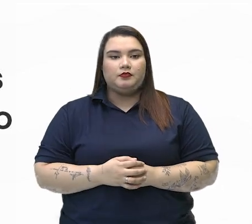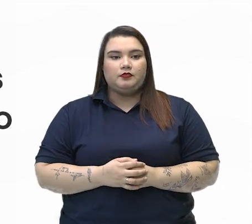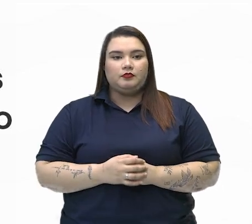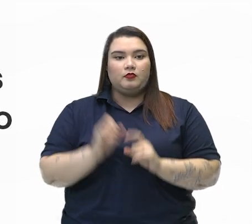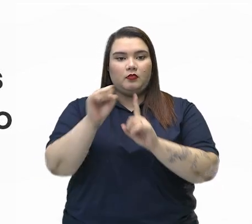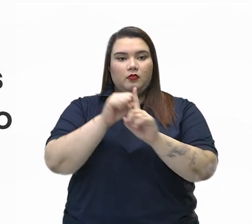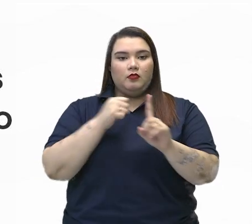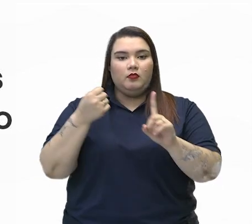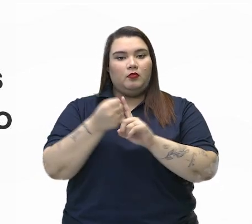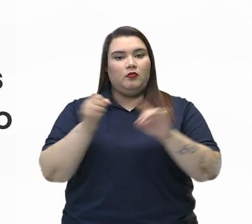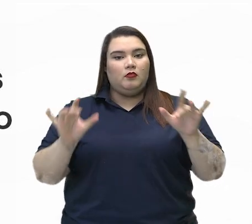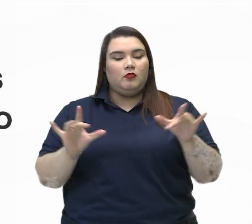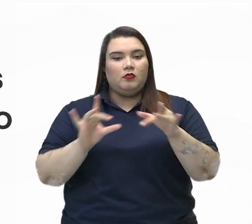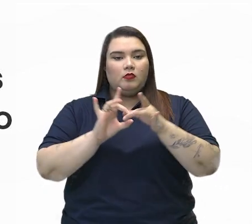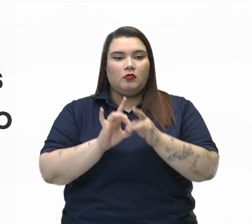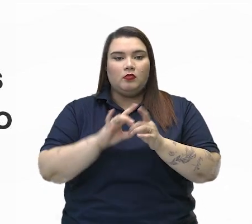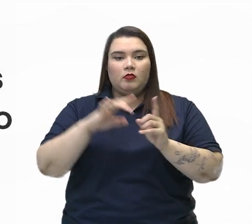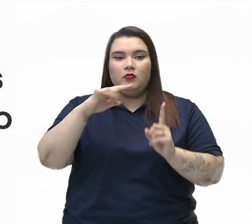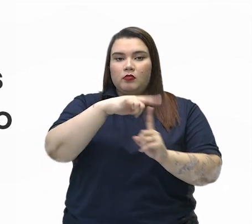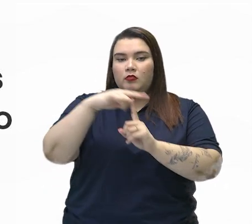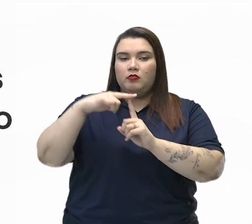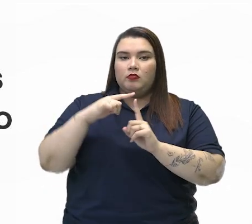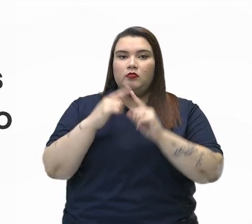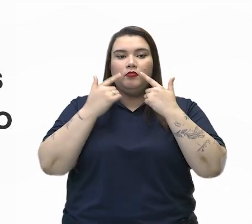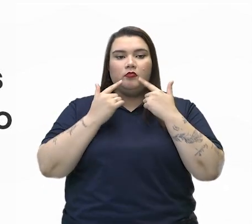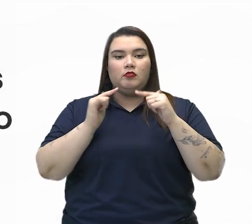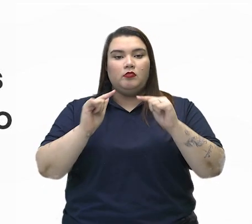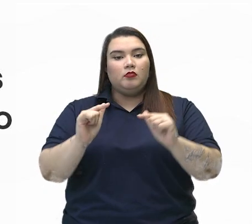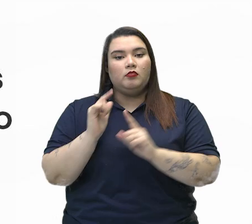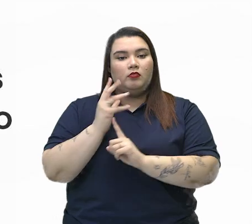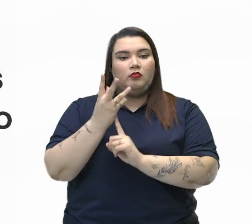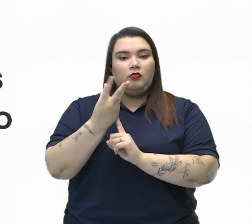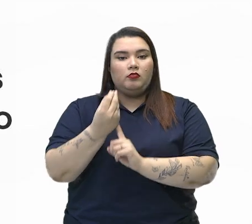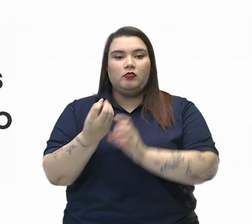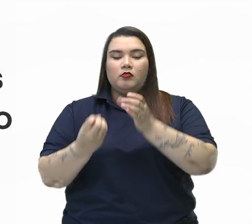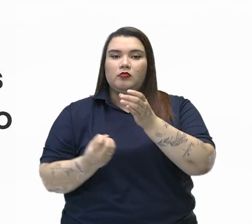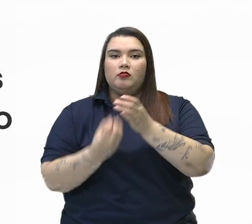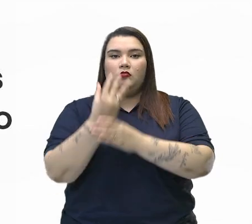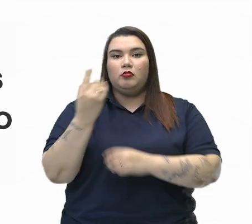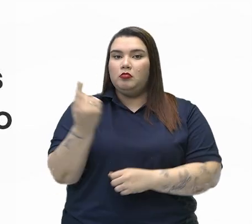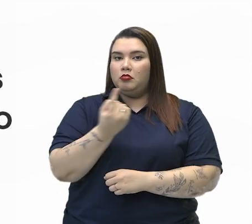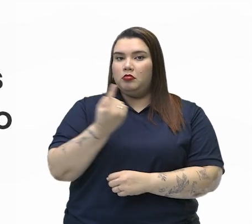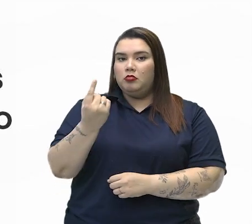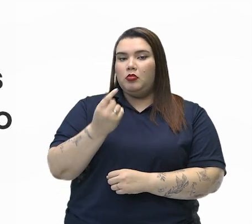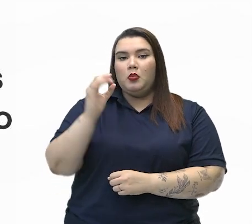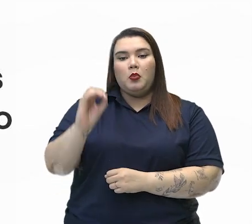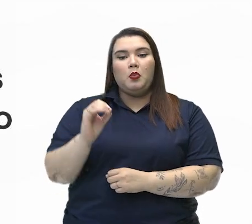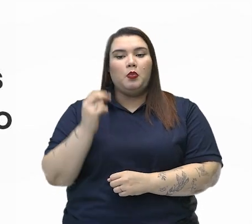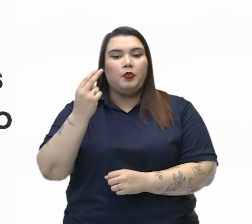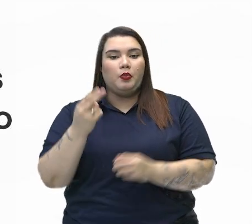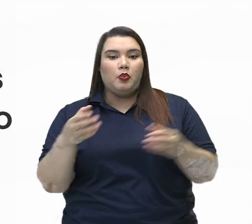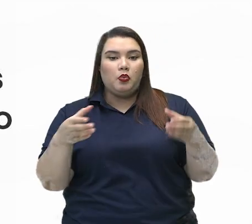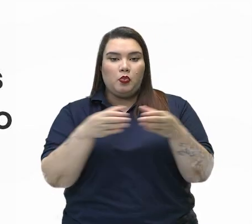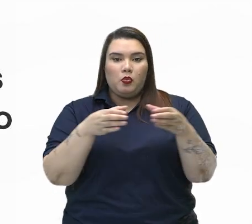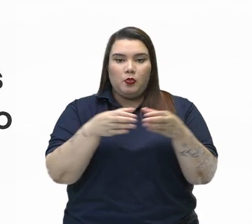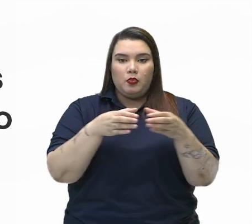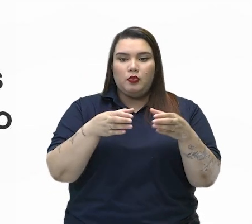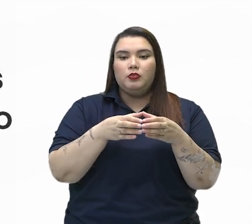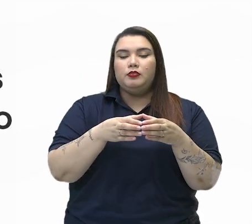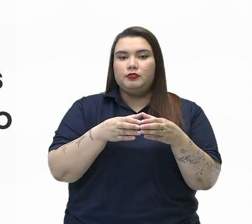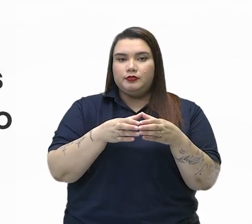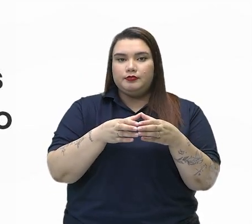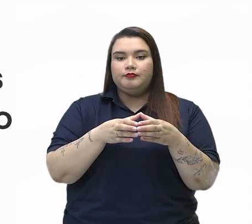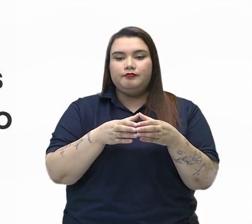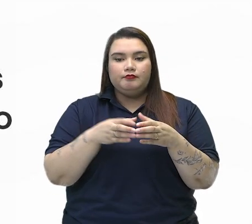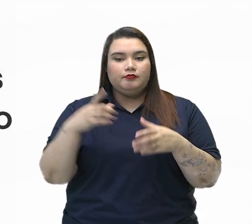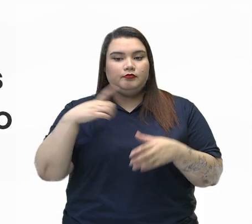Detalhamento: aproximação social por meio das linguagens artísticas criadas individualmente